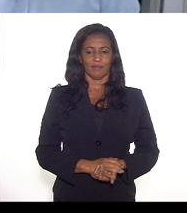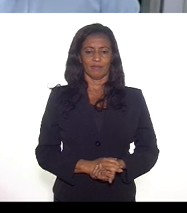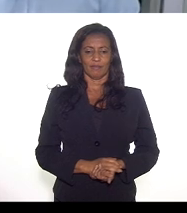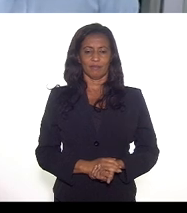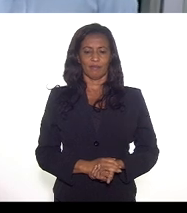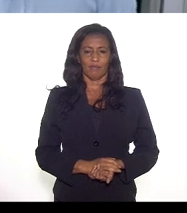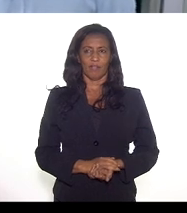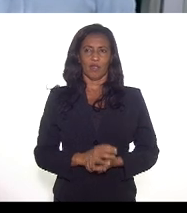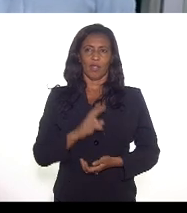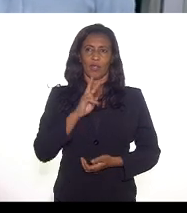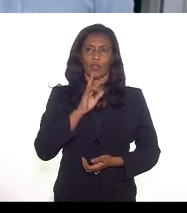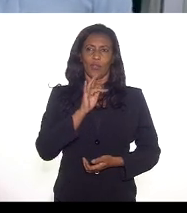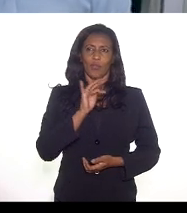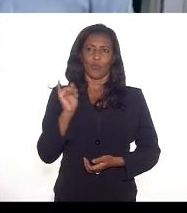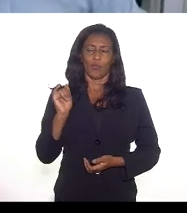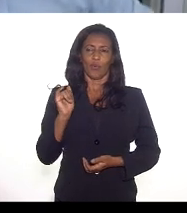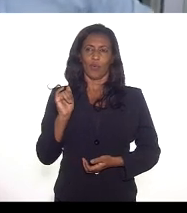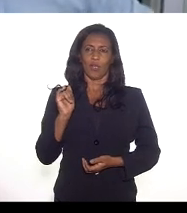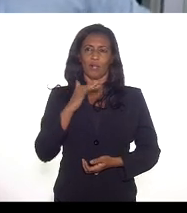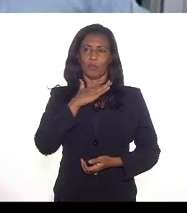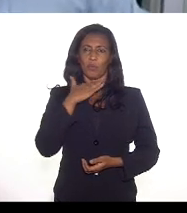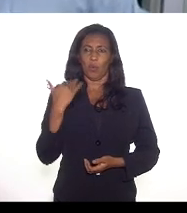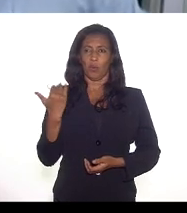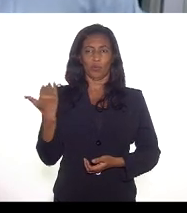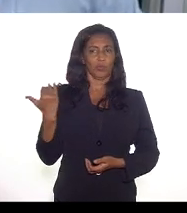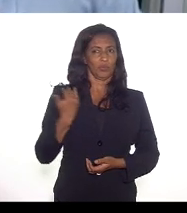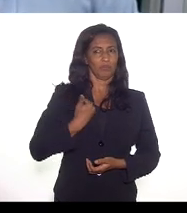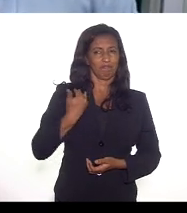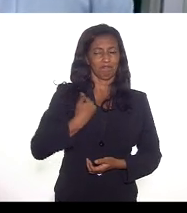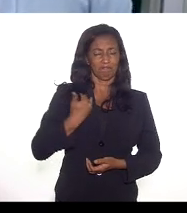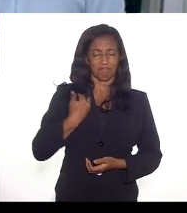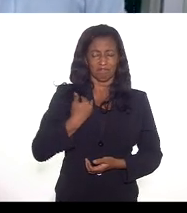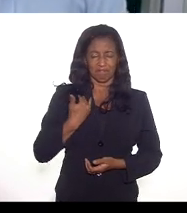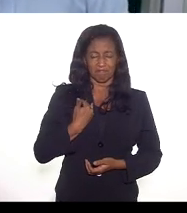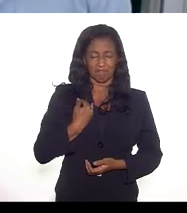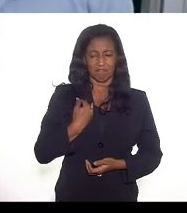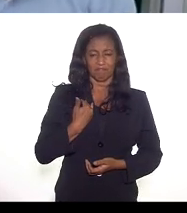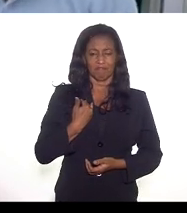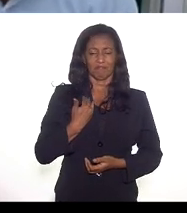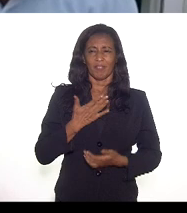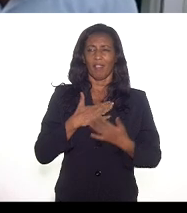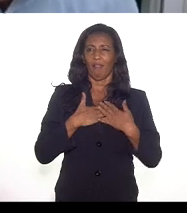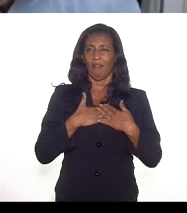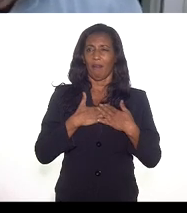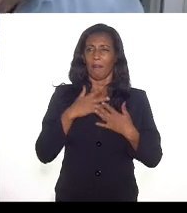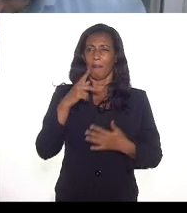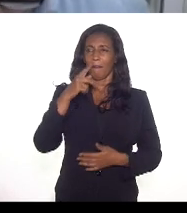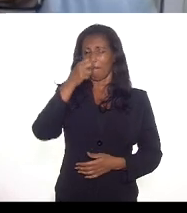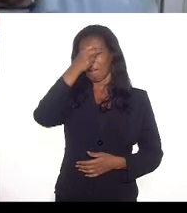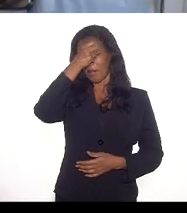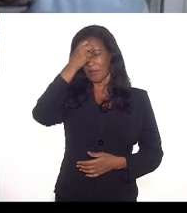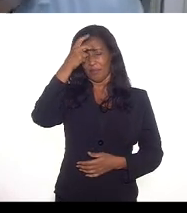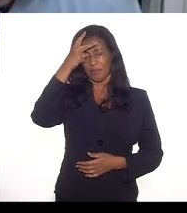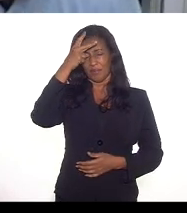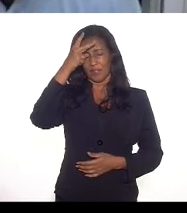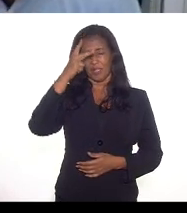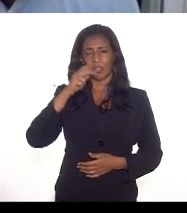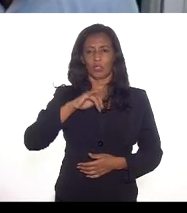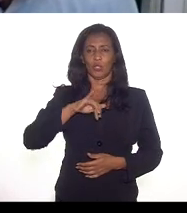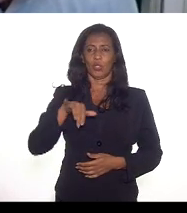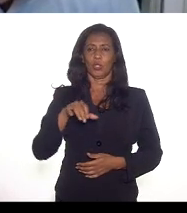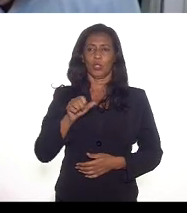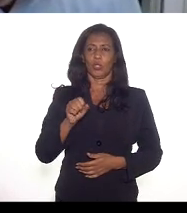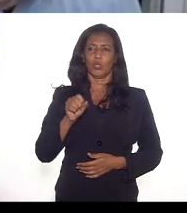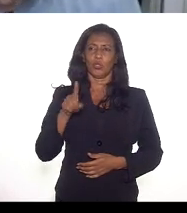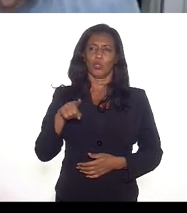Foi o falecimento do grande amigo, grande prefeito que foi, o José